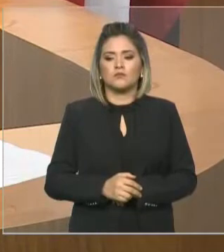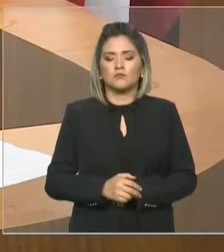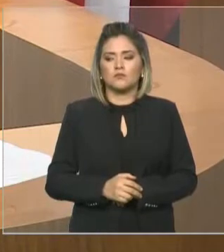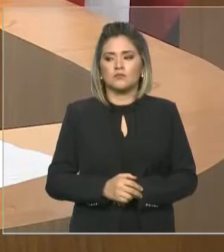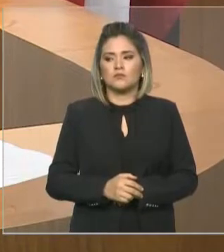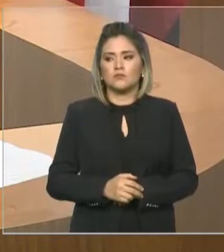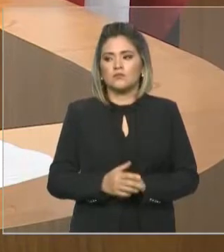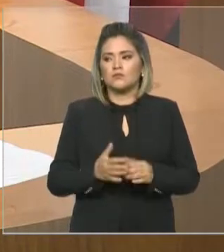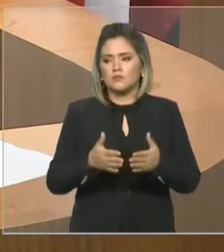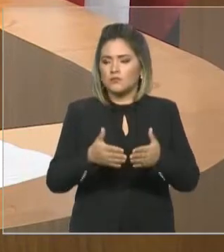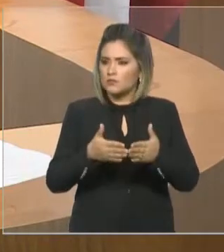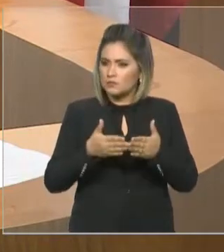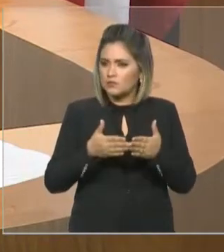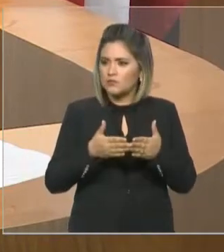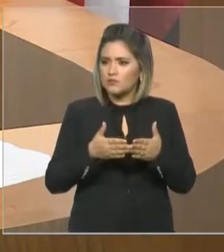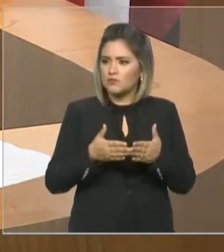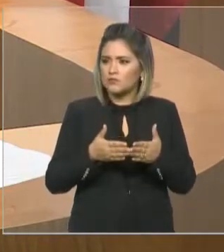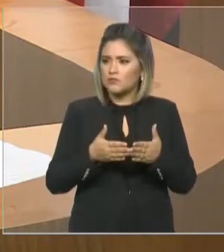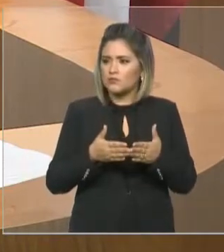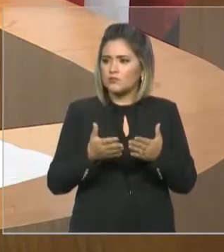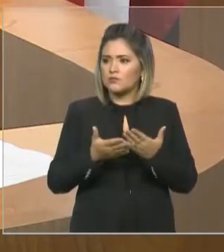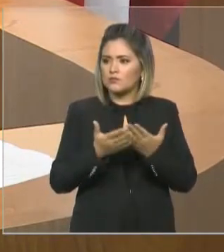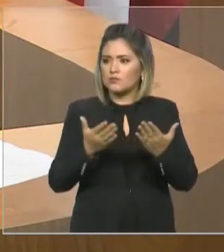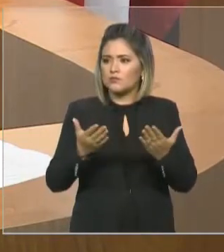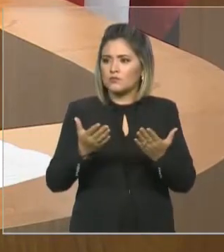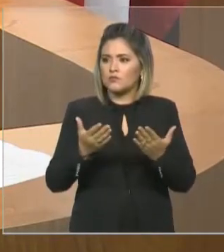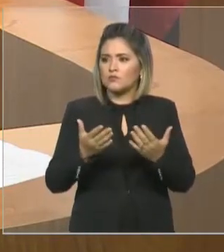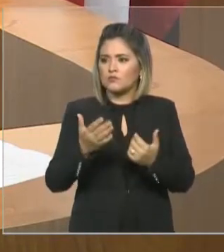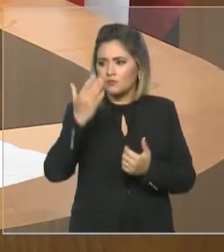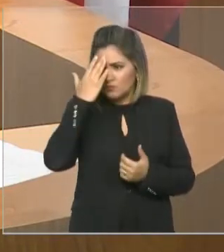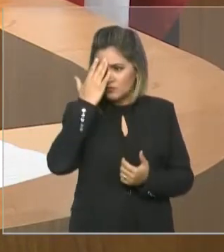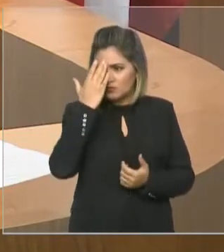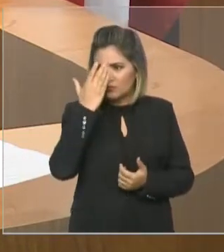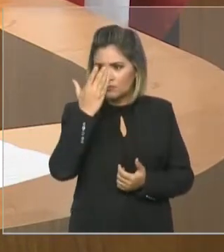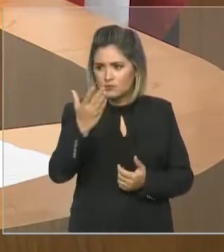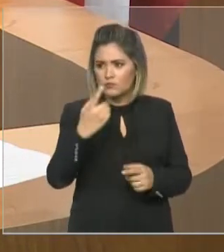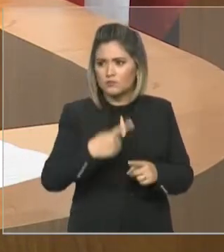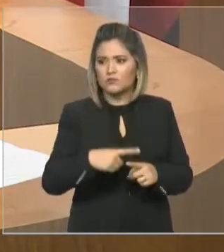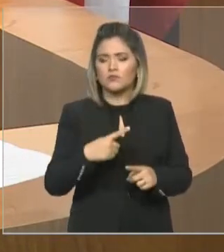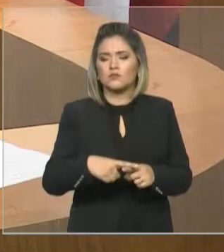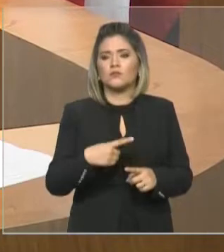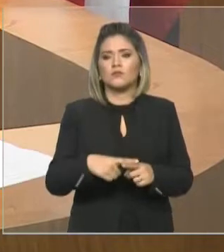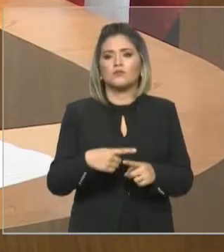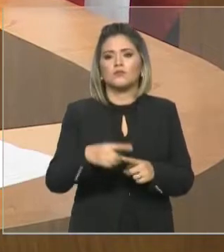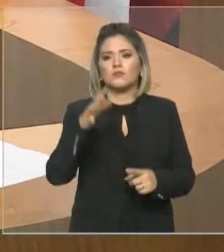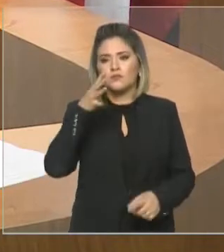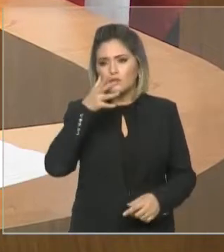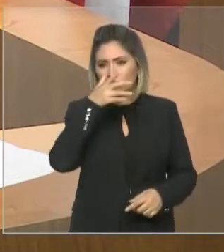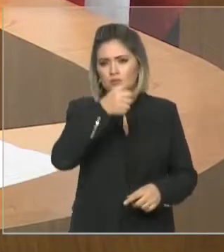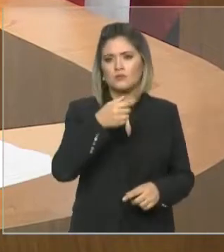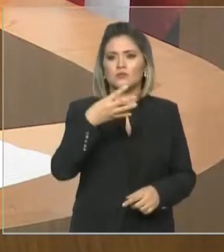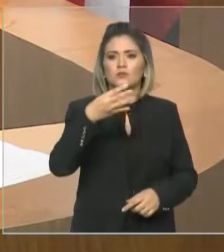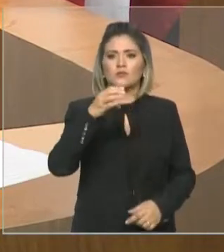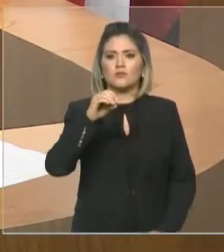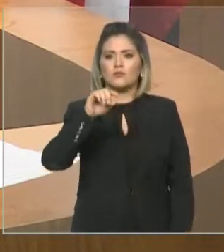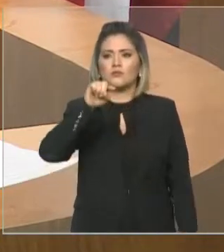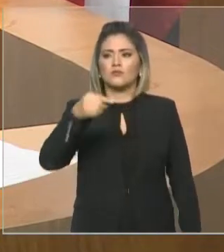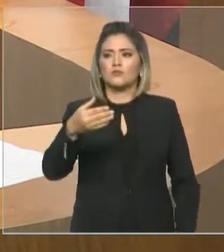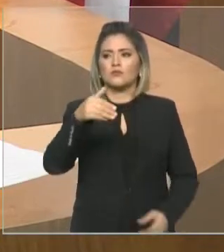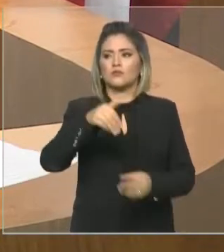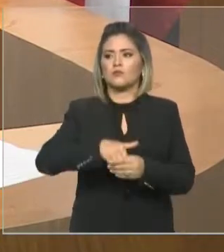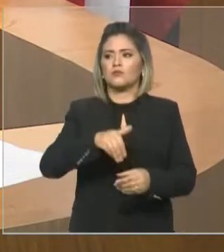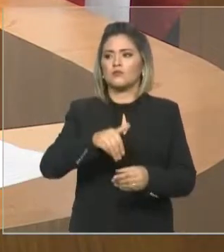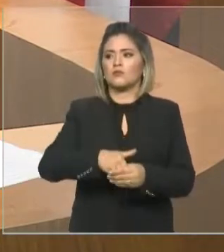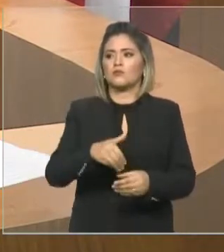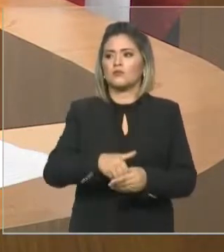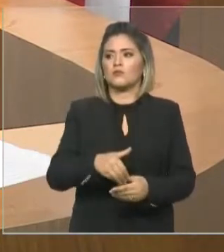para fazer o agradecimento aos quase 40 mil votos que recebi nesta minha